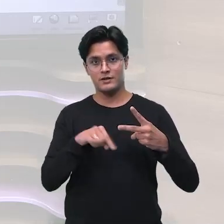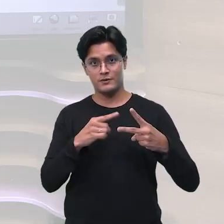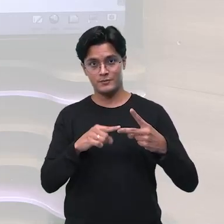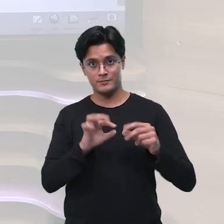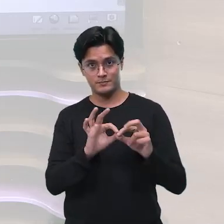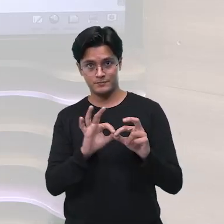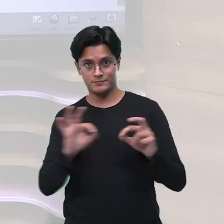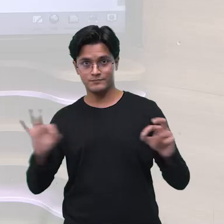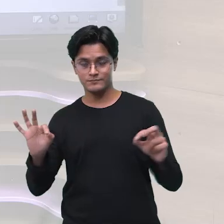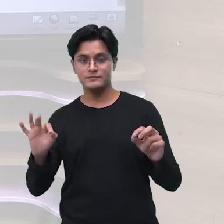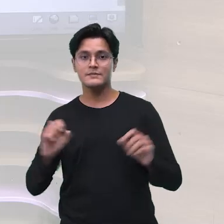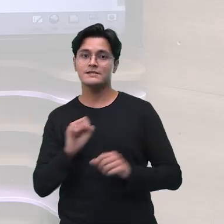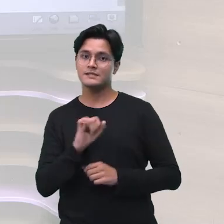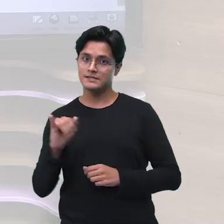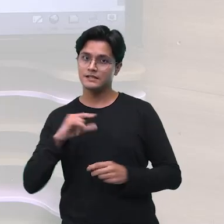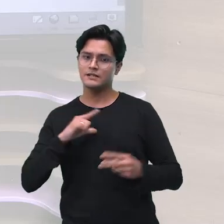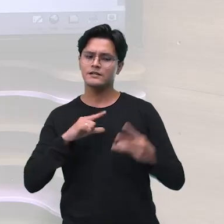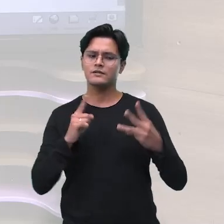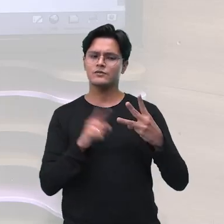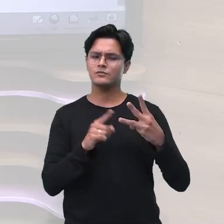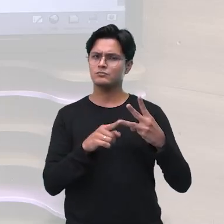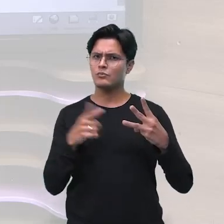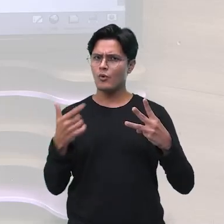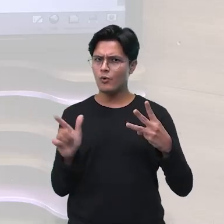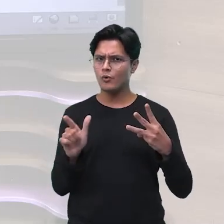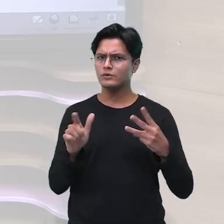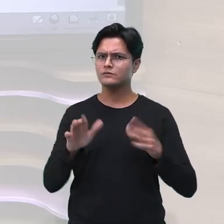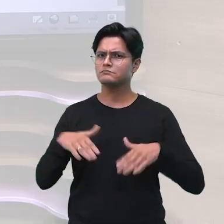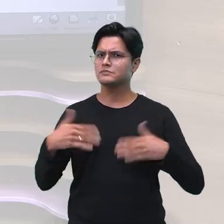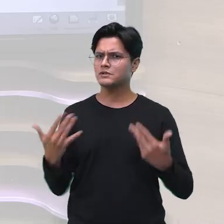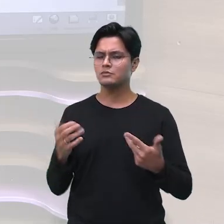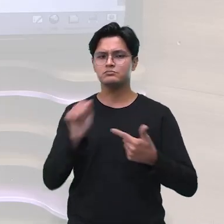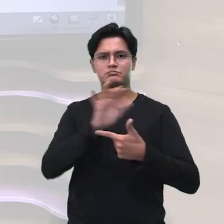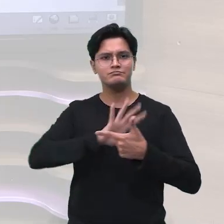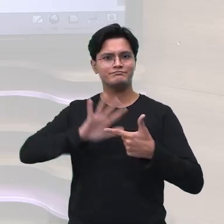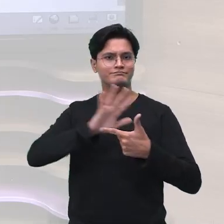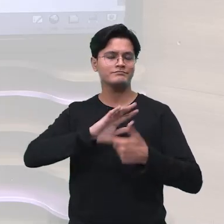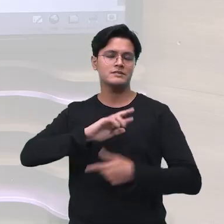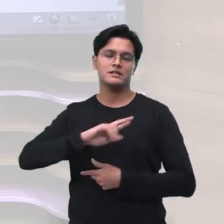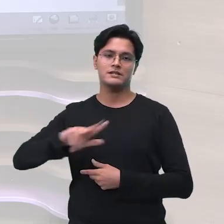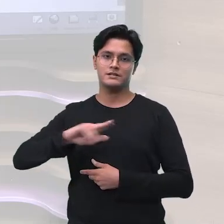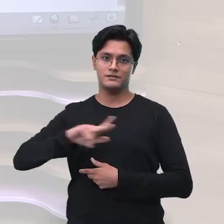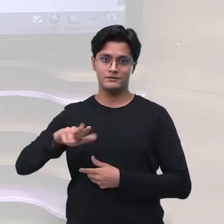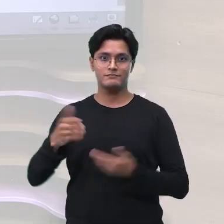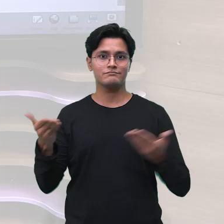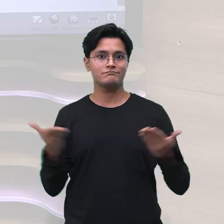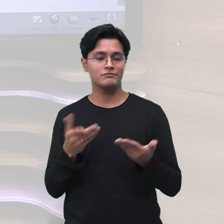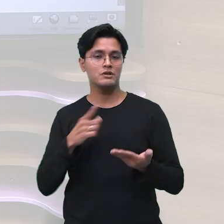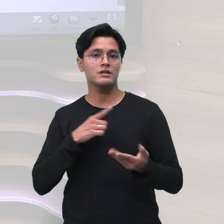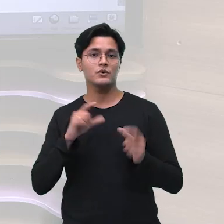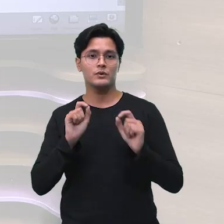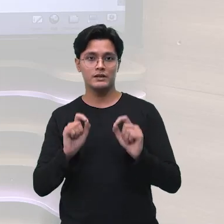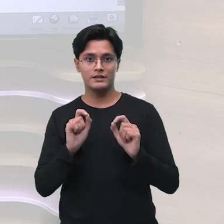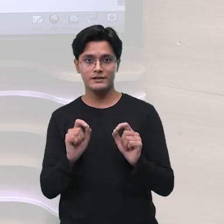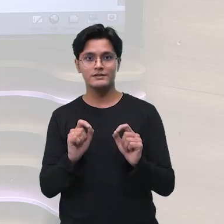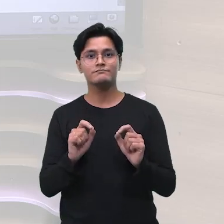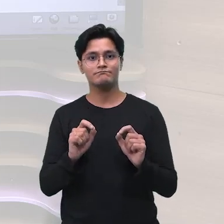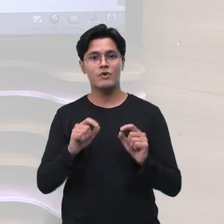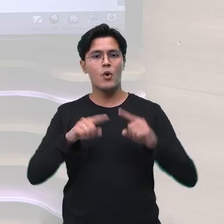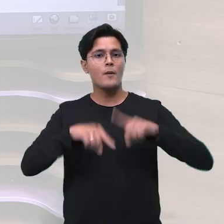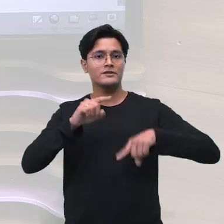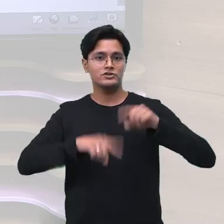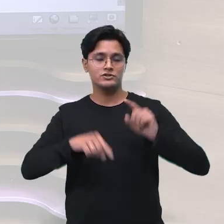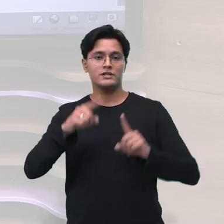terceira dimensão, aí você deixa de ter um objeto plano, né, e passa a ter um objeto sólido. Por exemplo,